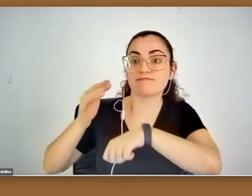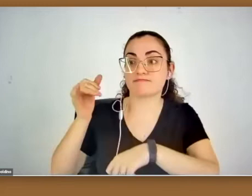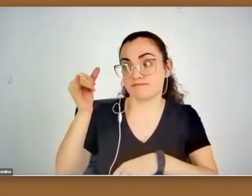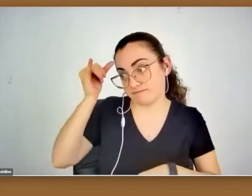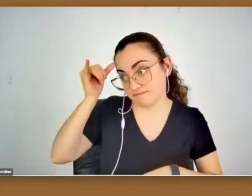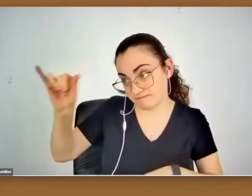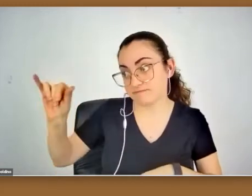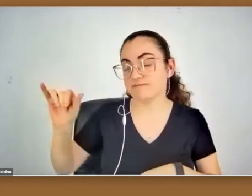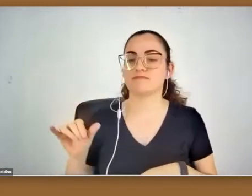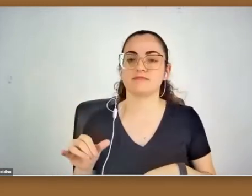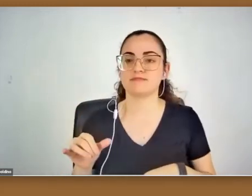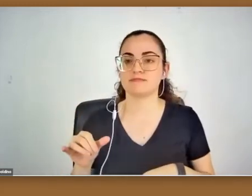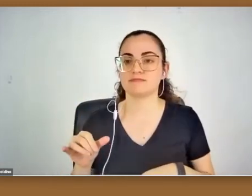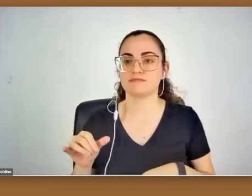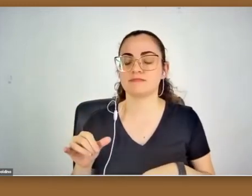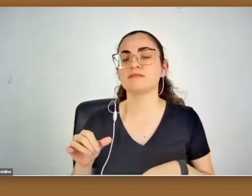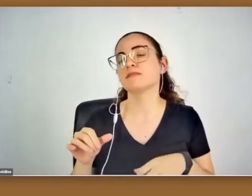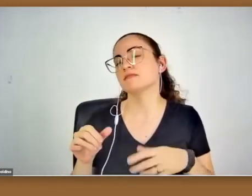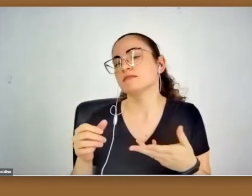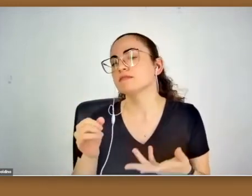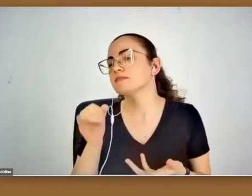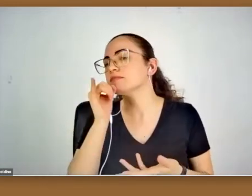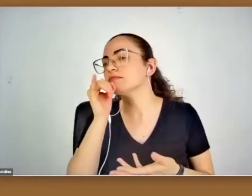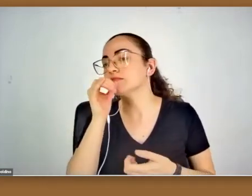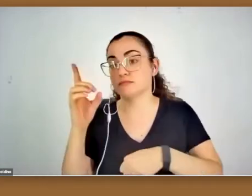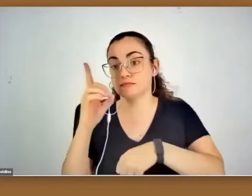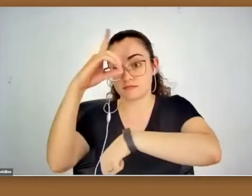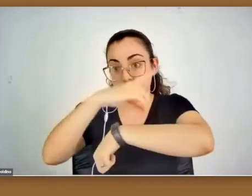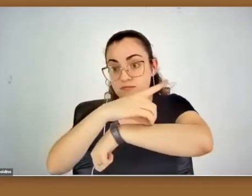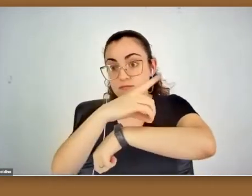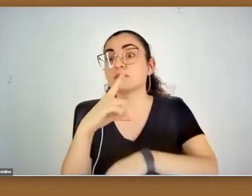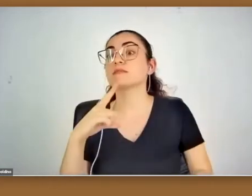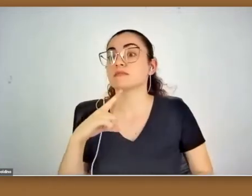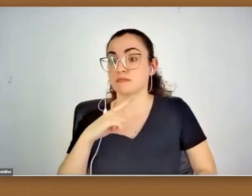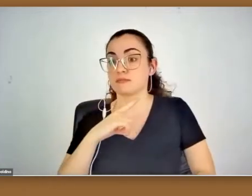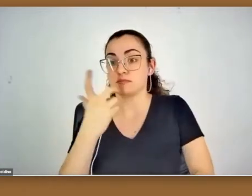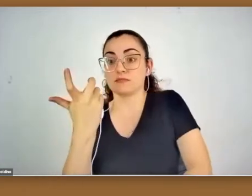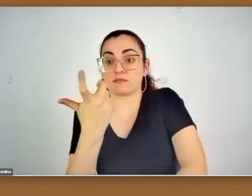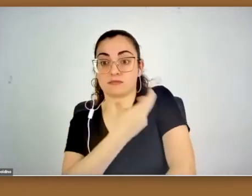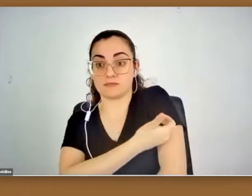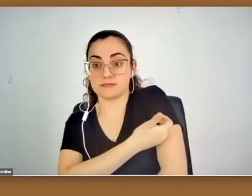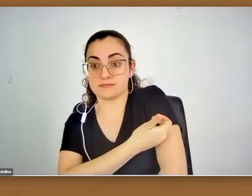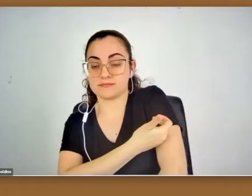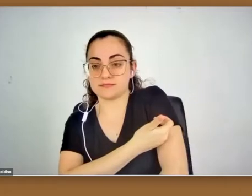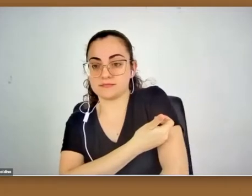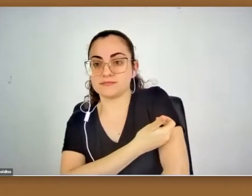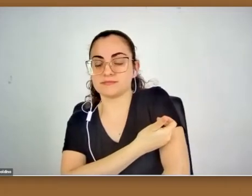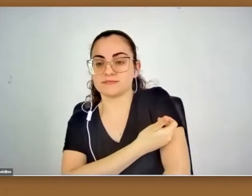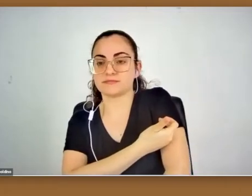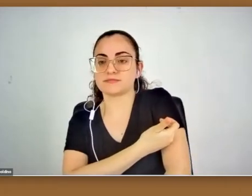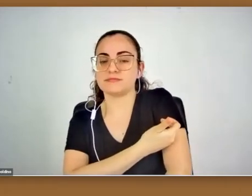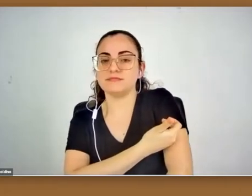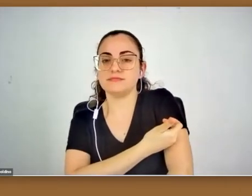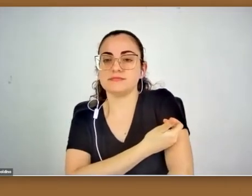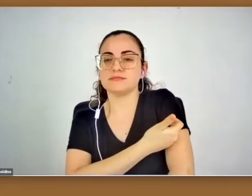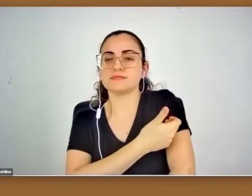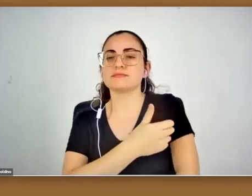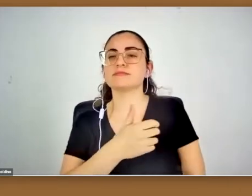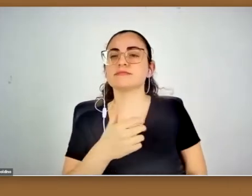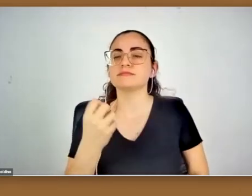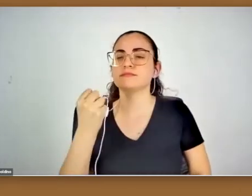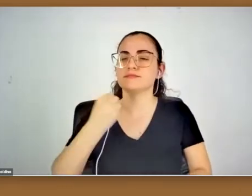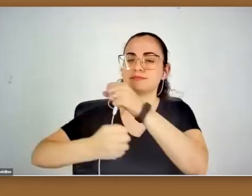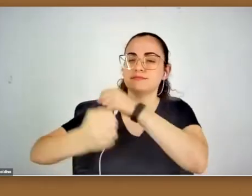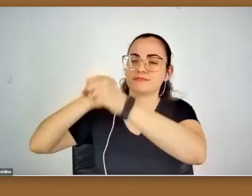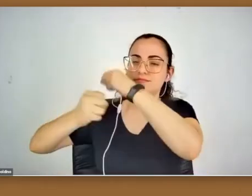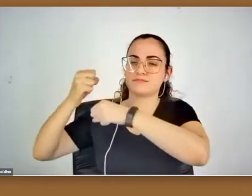por exemplo, contra a dengue, né? A gente tem uma vacina que ela foi aprovada há alguns anos atrás, uma mais recente que